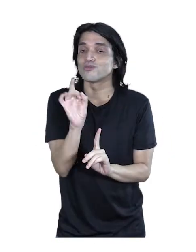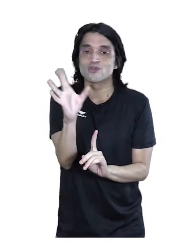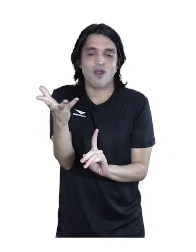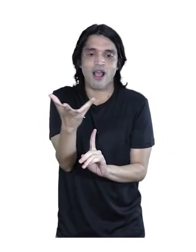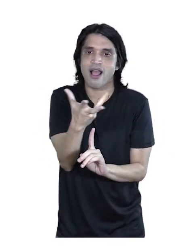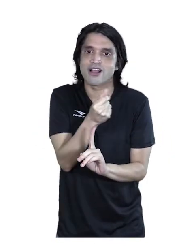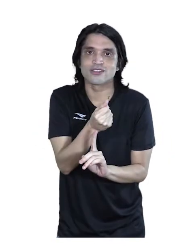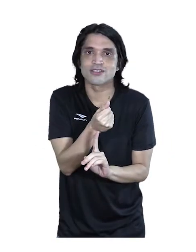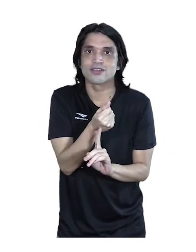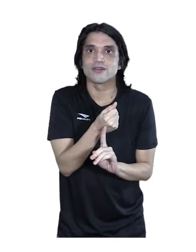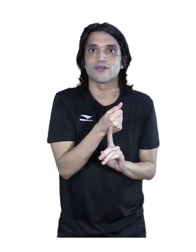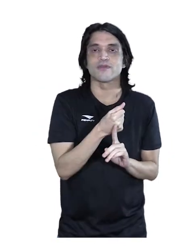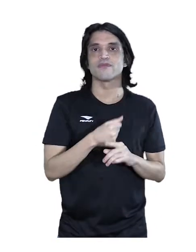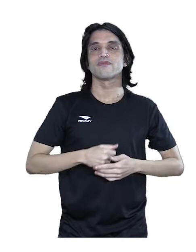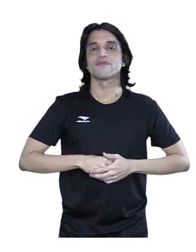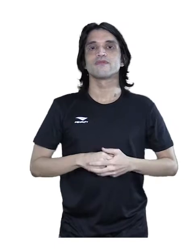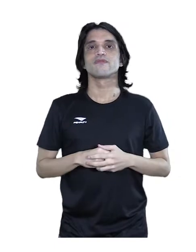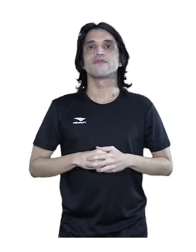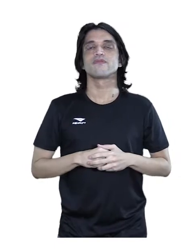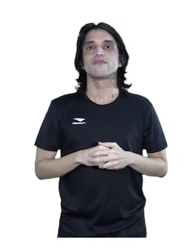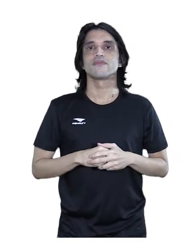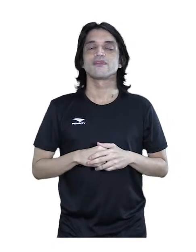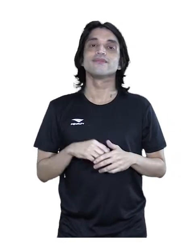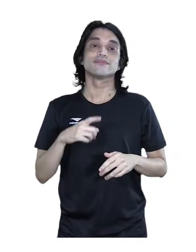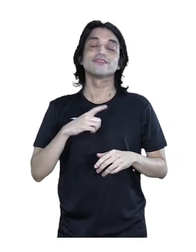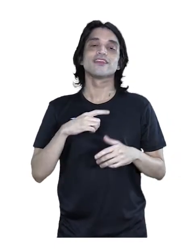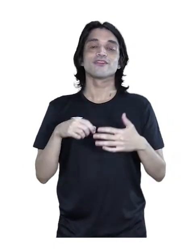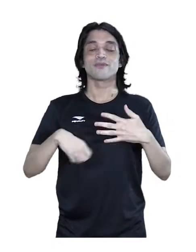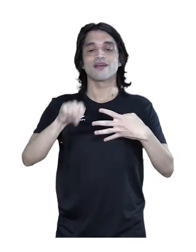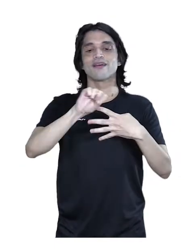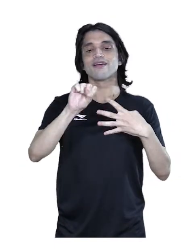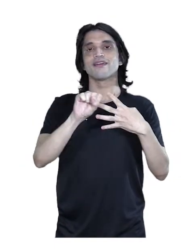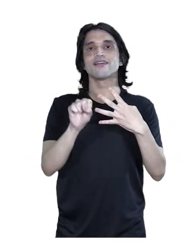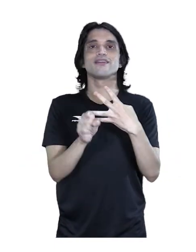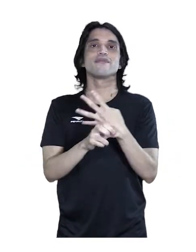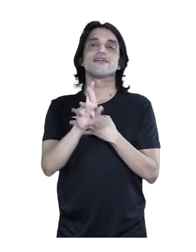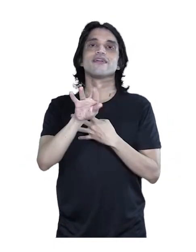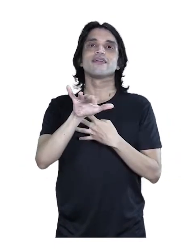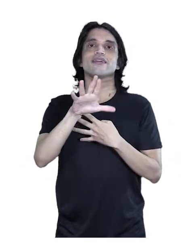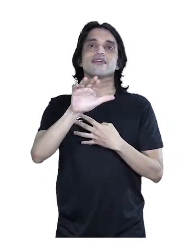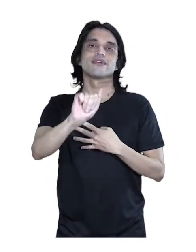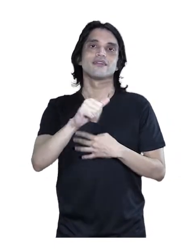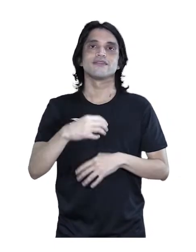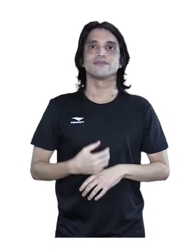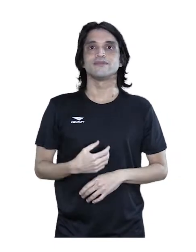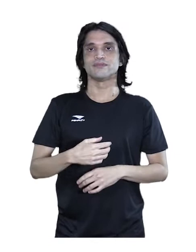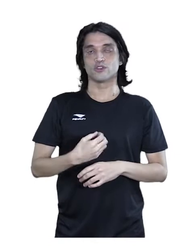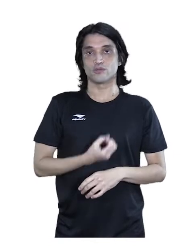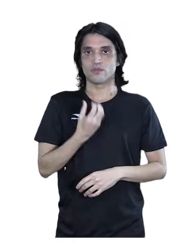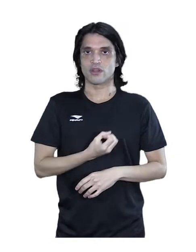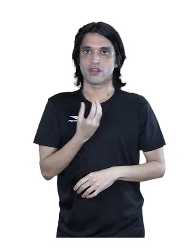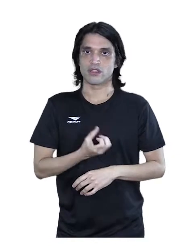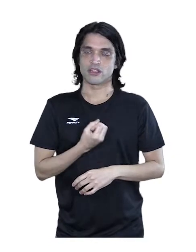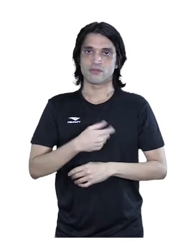externa. Tanto que é uma técnica chamada rima rica nos poemas parnasianos. Nos poemas,